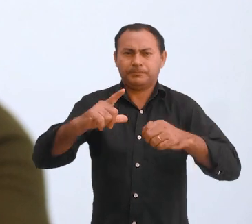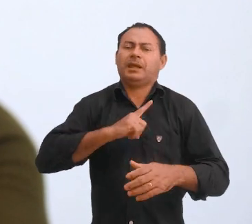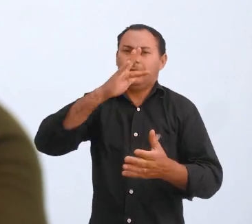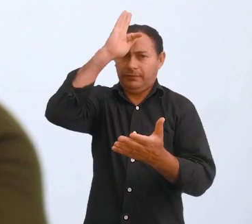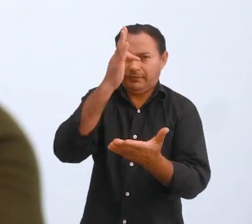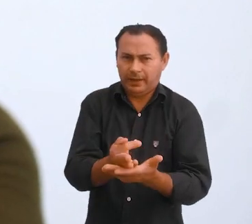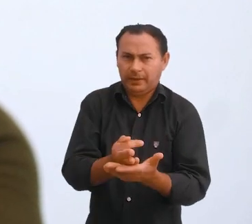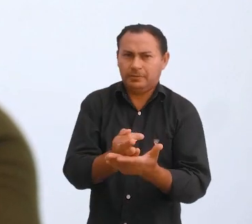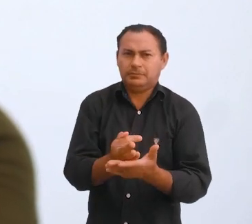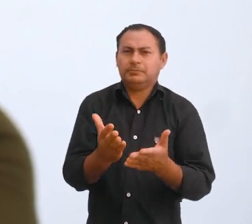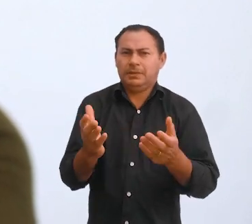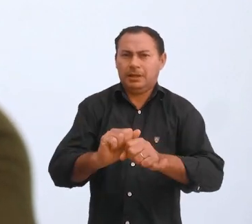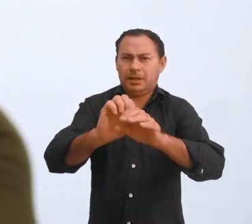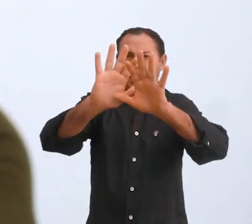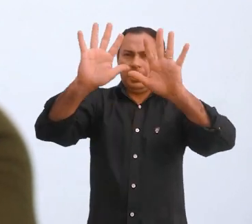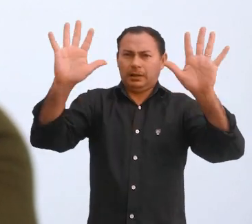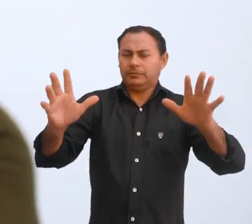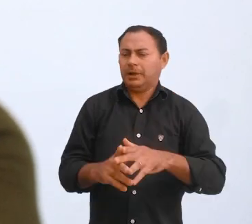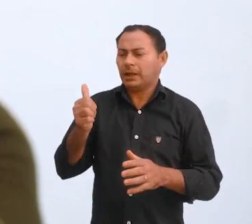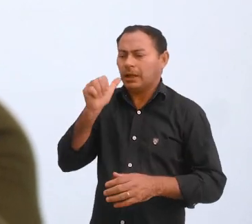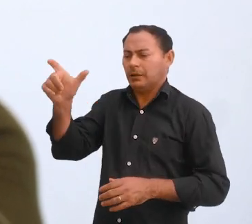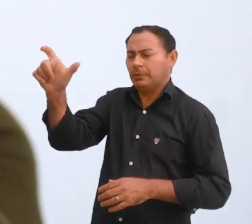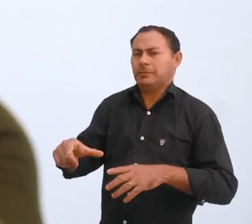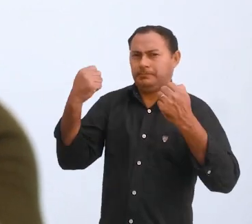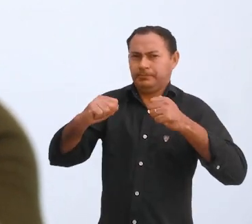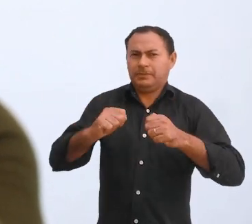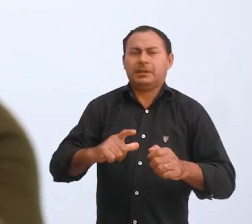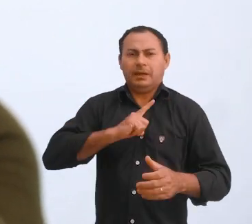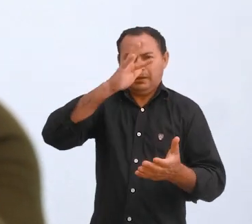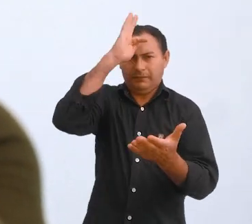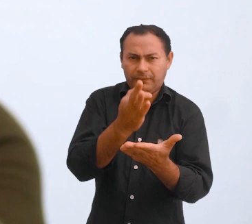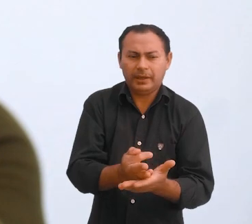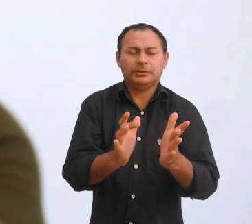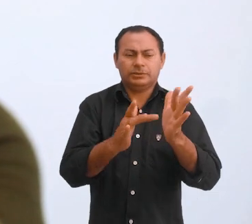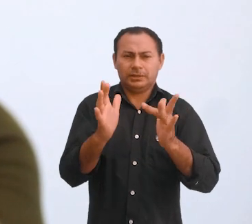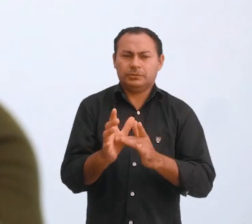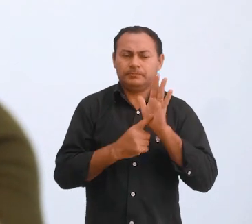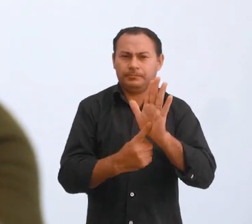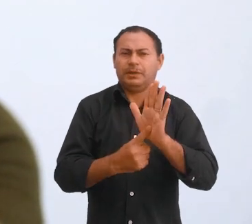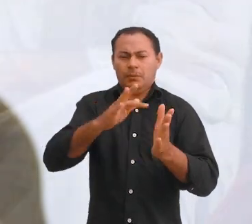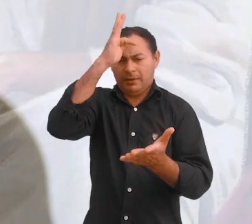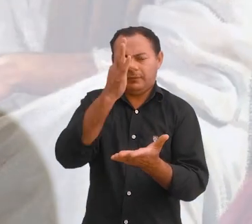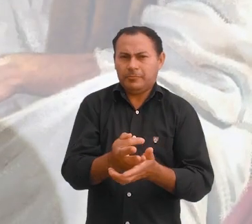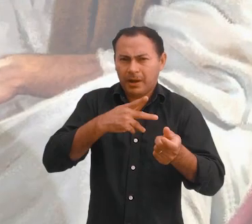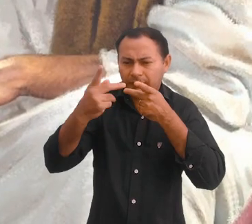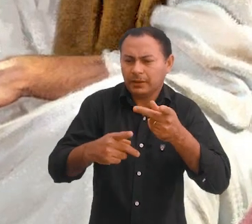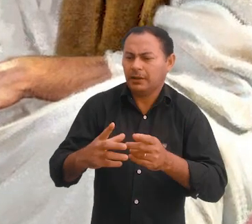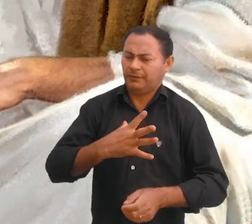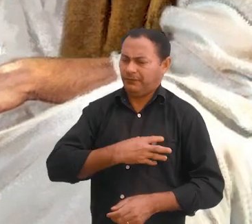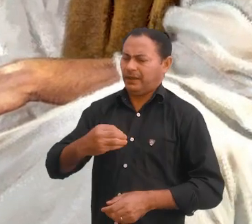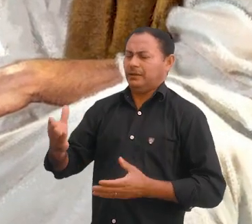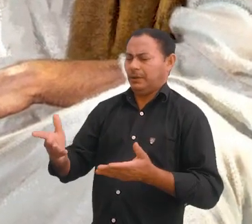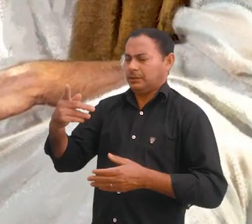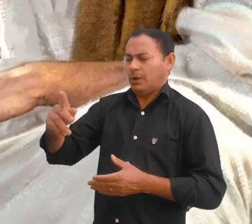é preciso ter fé para isso. É claro, aquela mulher precisou de fé. Jesus destacou sua fé ao